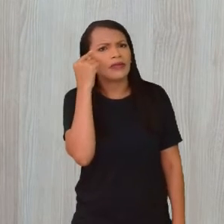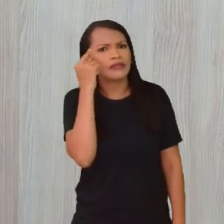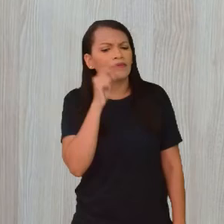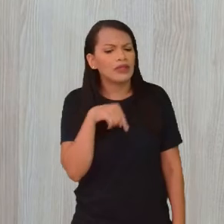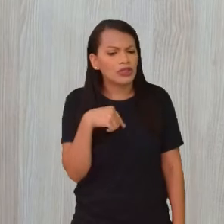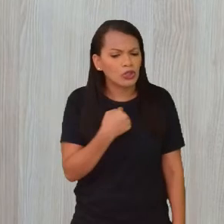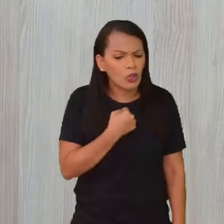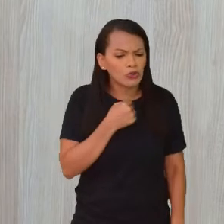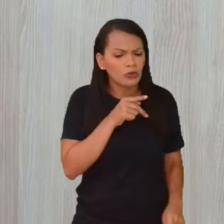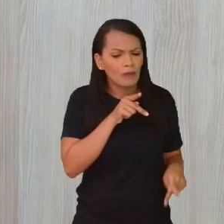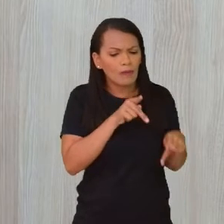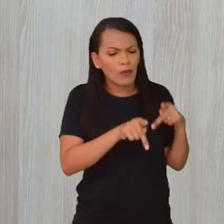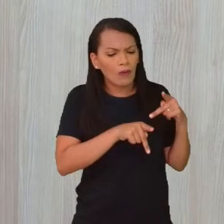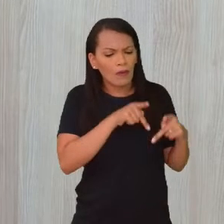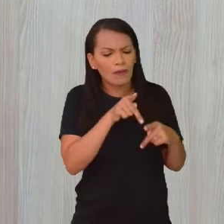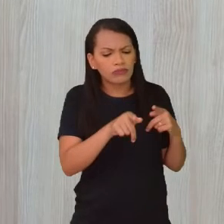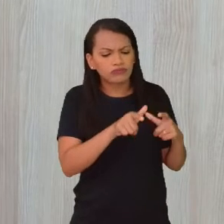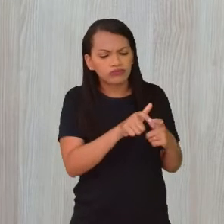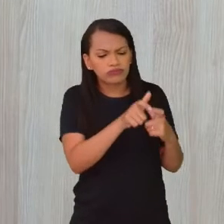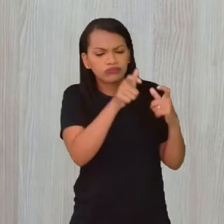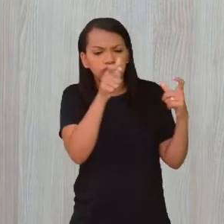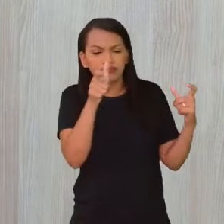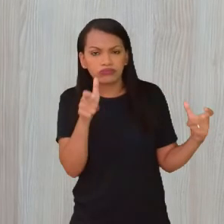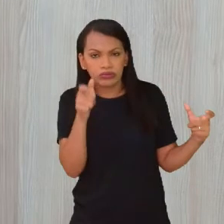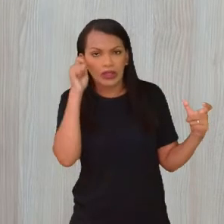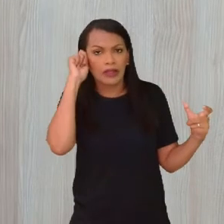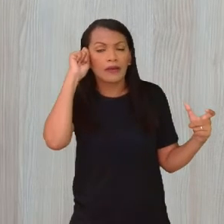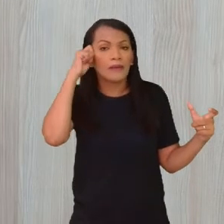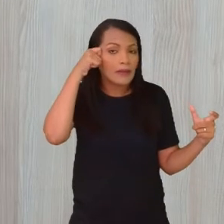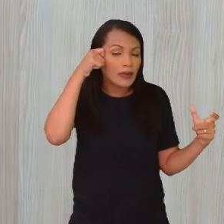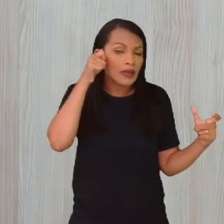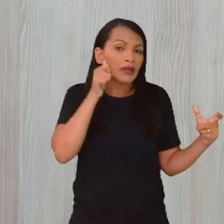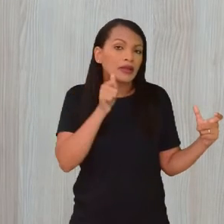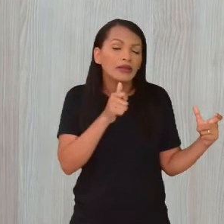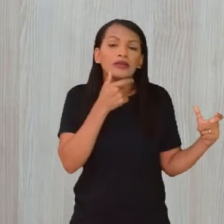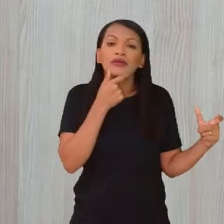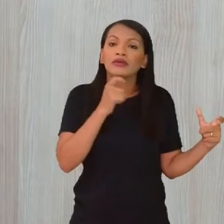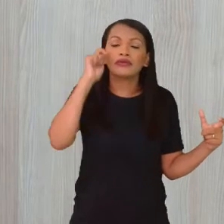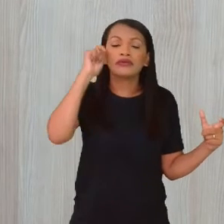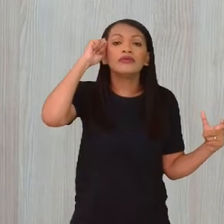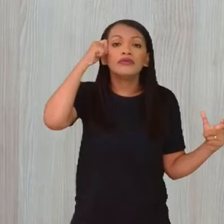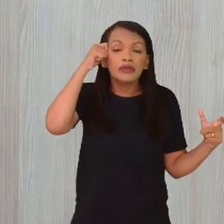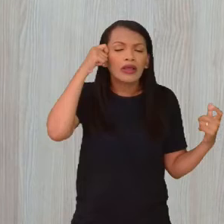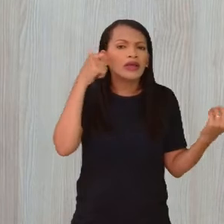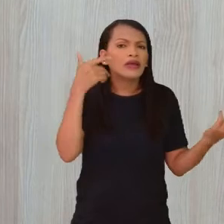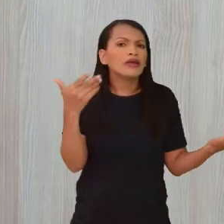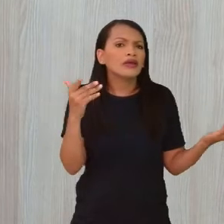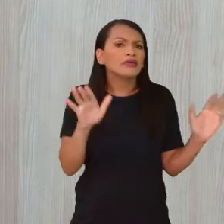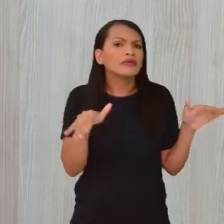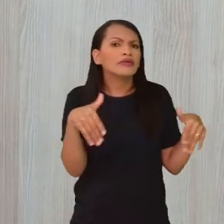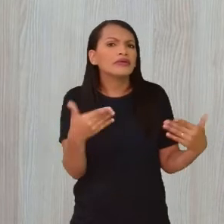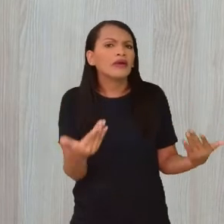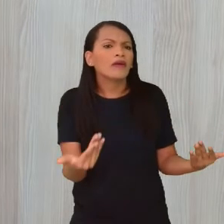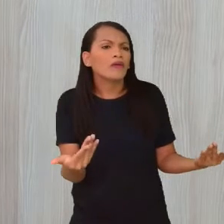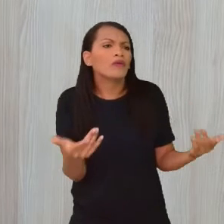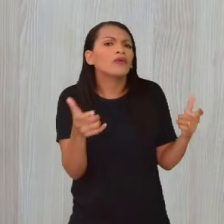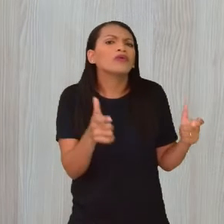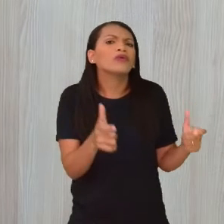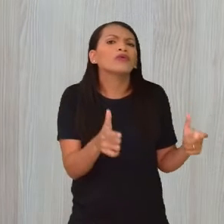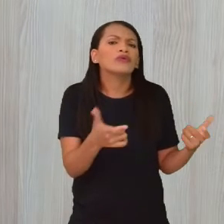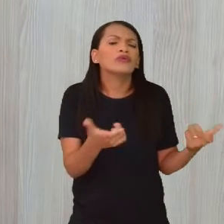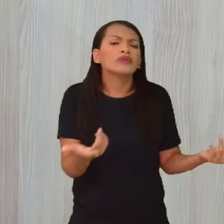nossa população, maior parte dela é de pretos e pretas, né, de pessoas negras, E onde é que estão essas pessoas